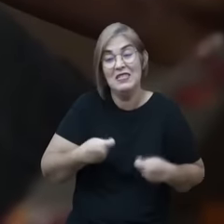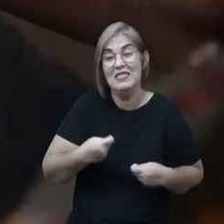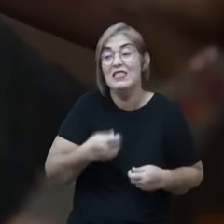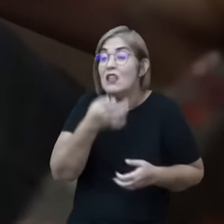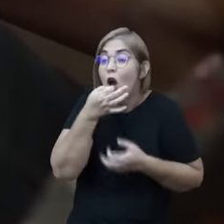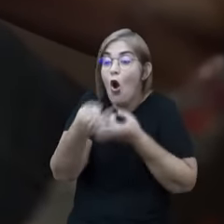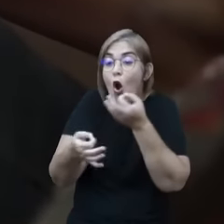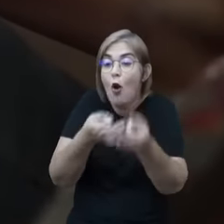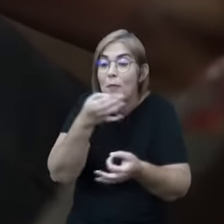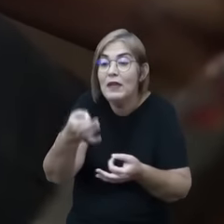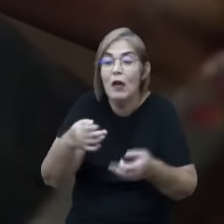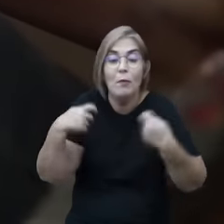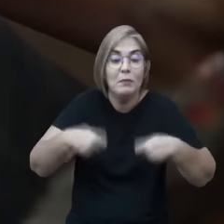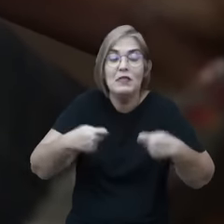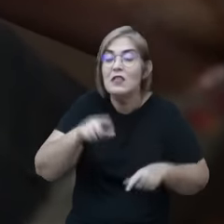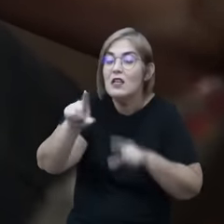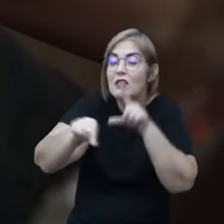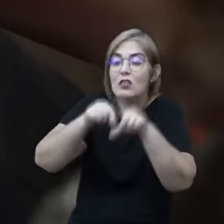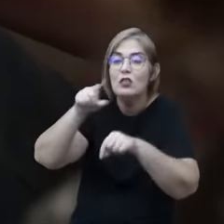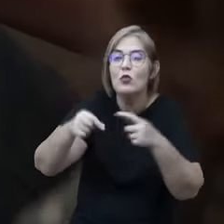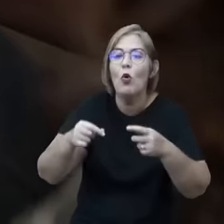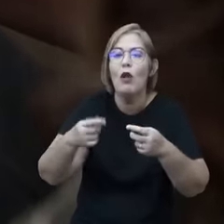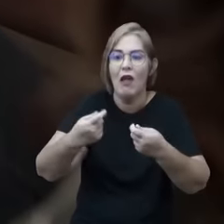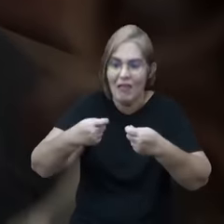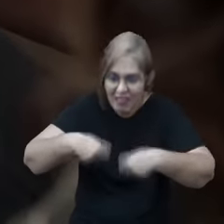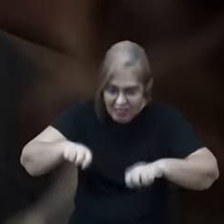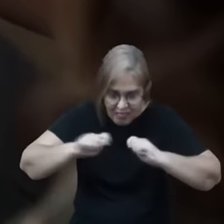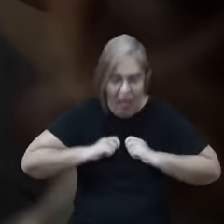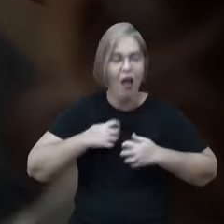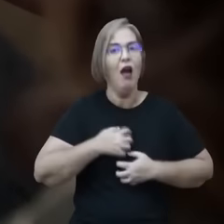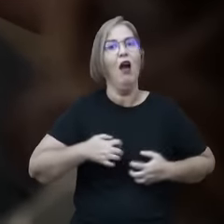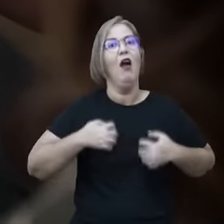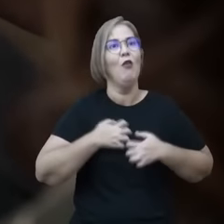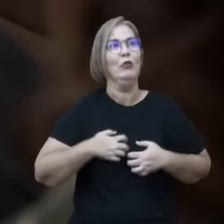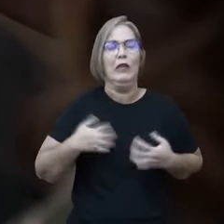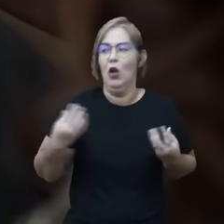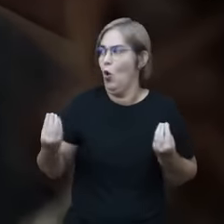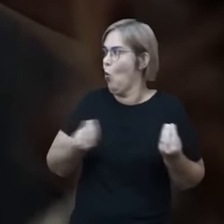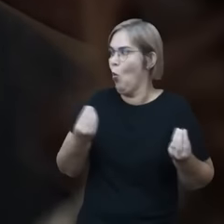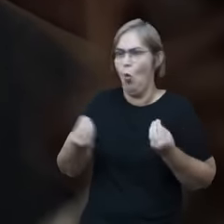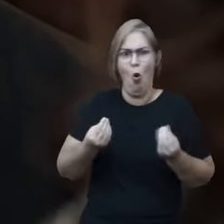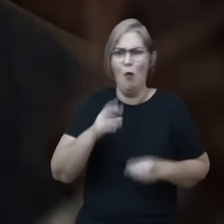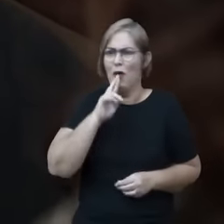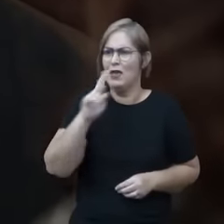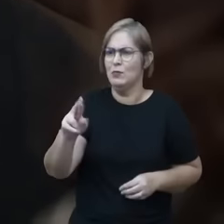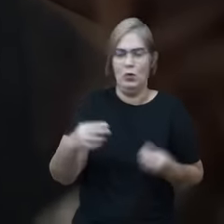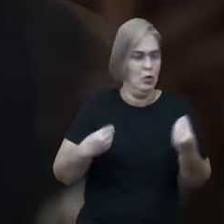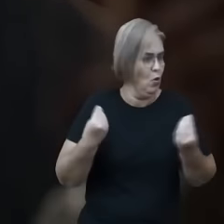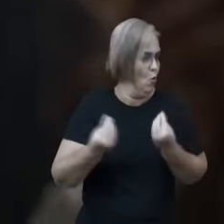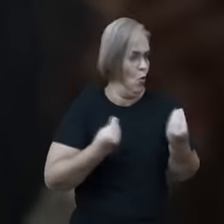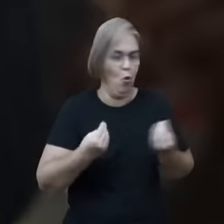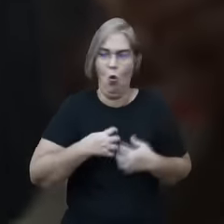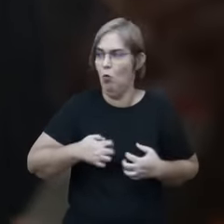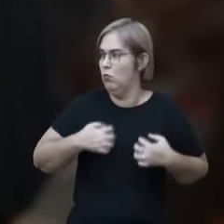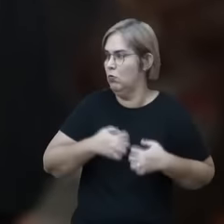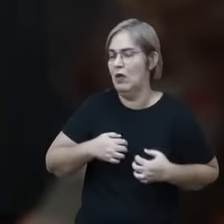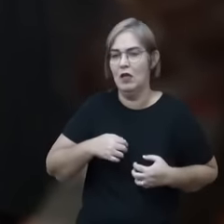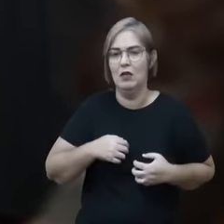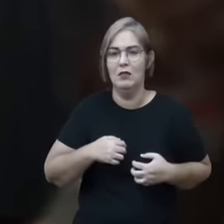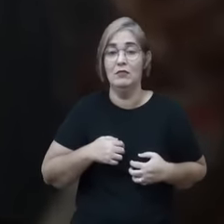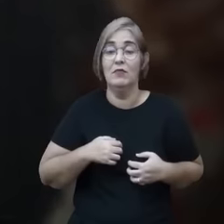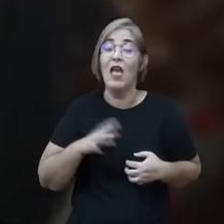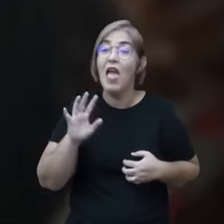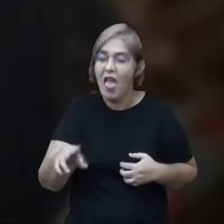isso isso causa angústia. Então, a angústia metafísica não é uma angústia que é superada por nada. Essa angústia nos